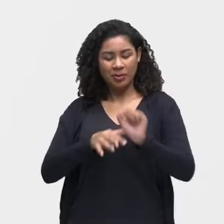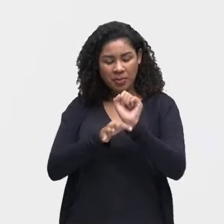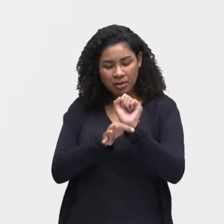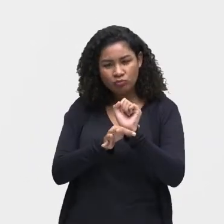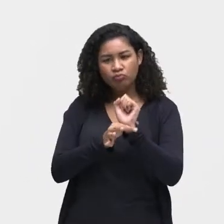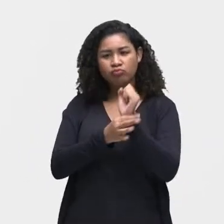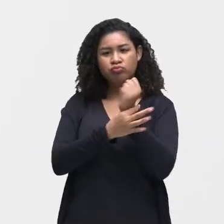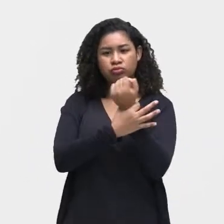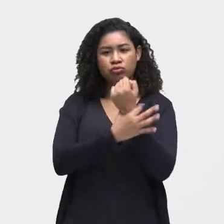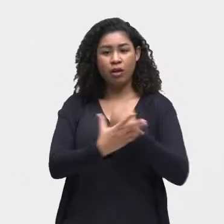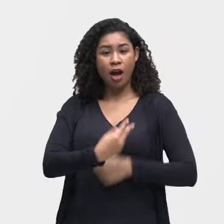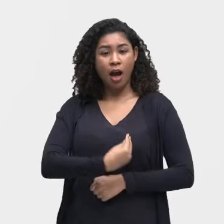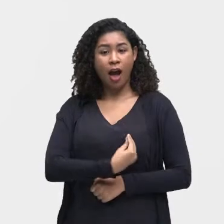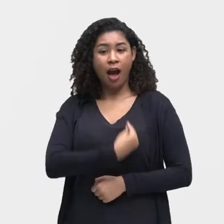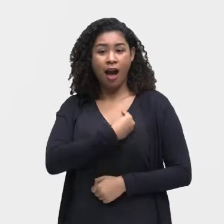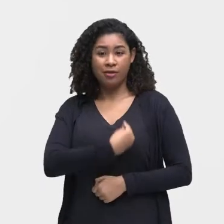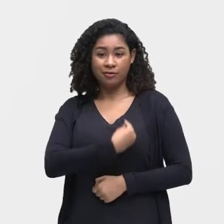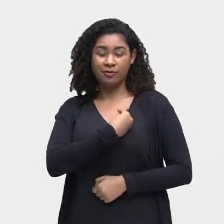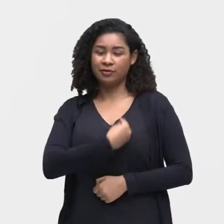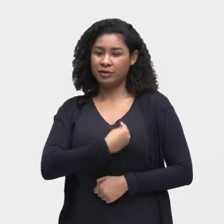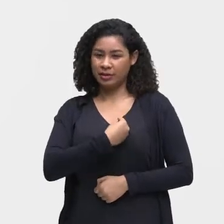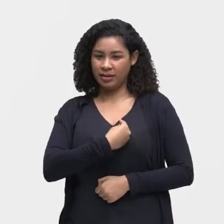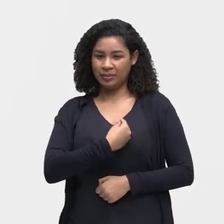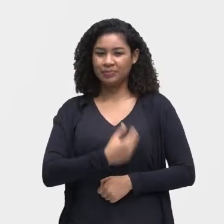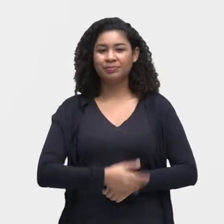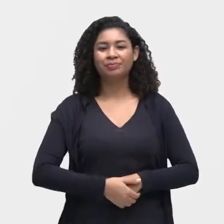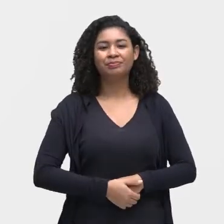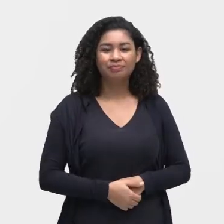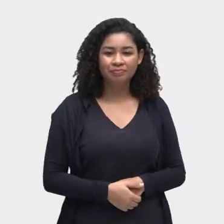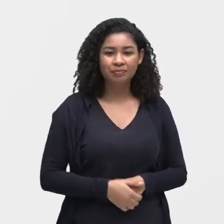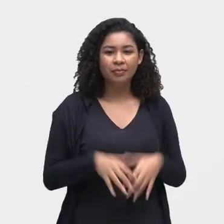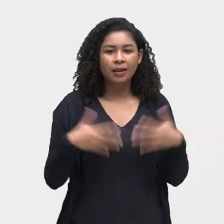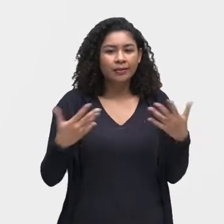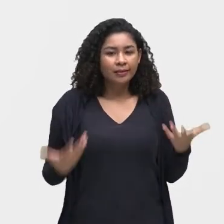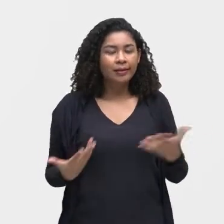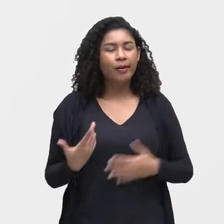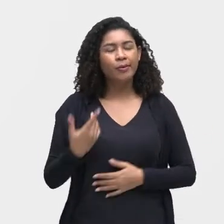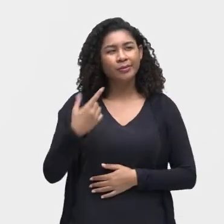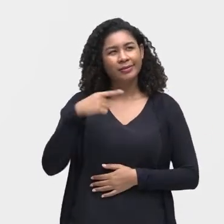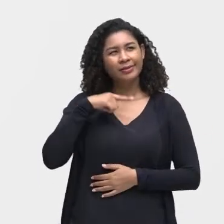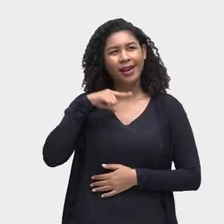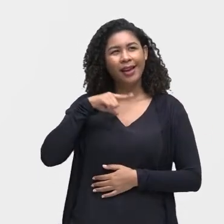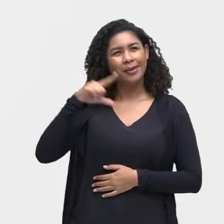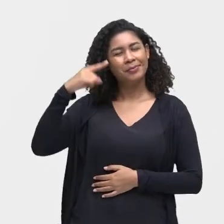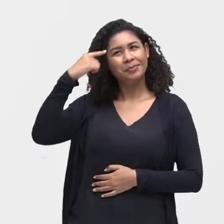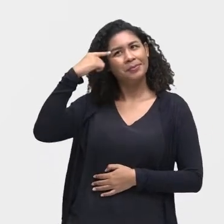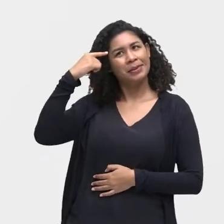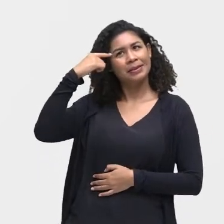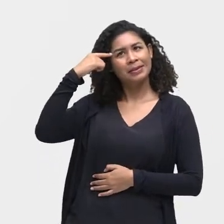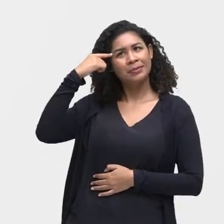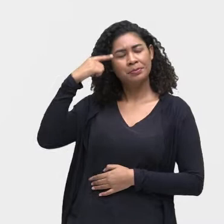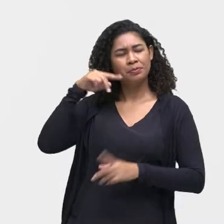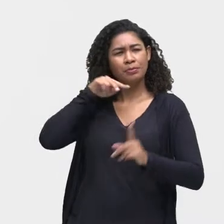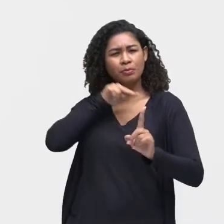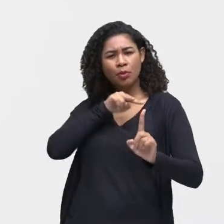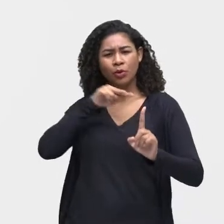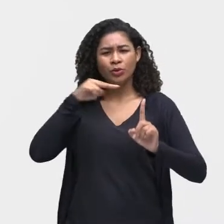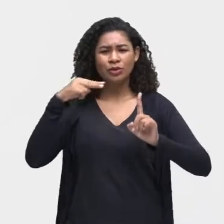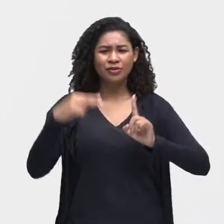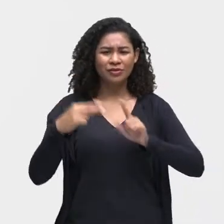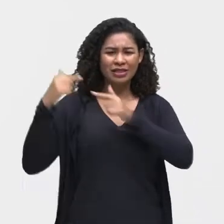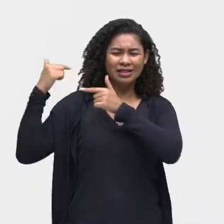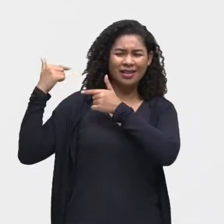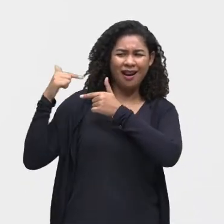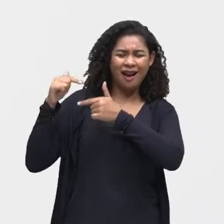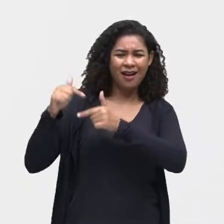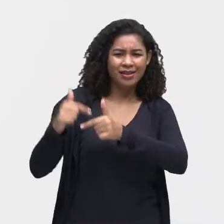em todas as suas formas. A gente tem um pensamento antigo, às vezes um pensamento retorcido de que